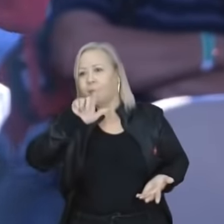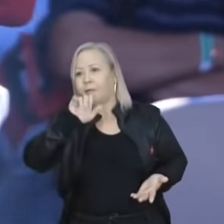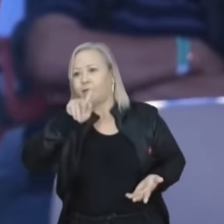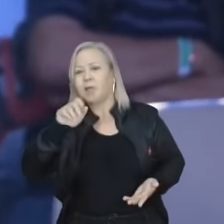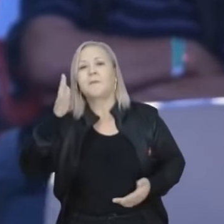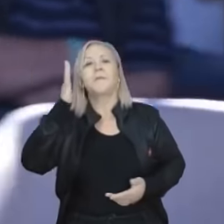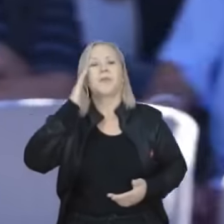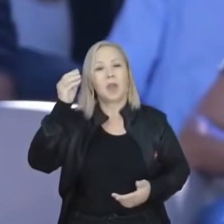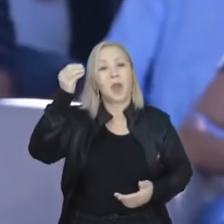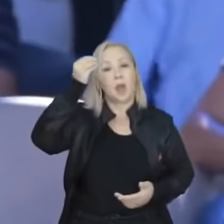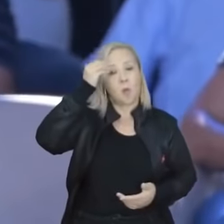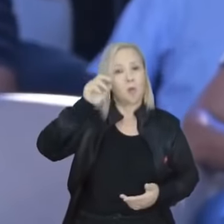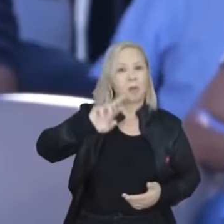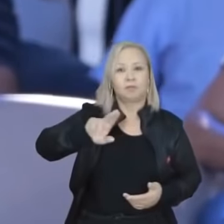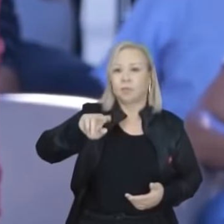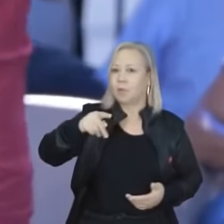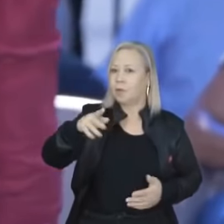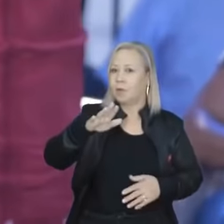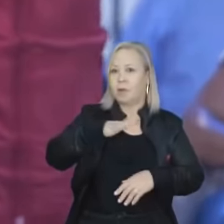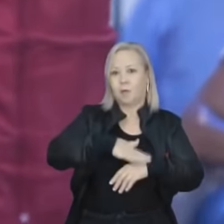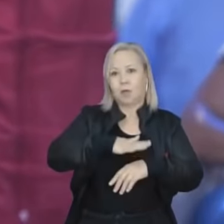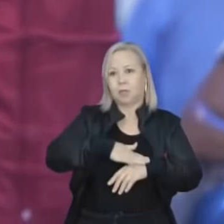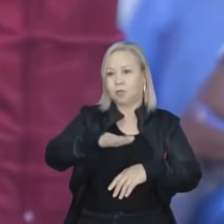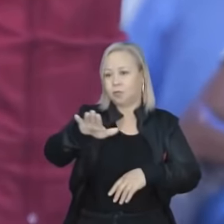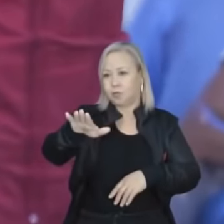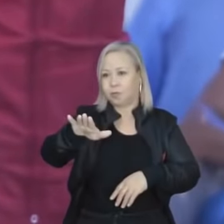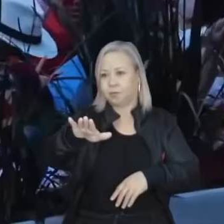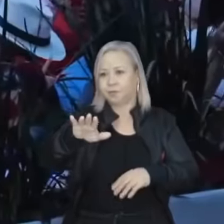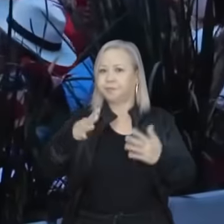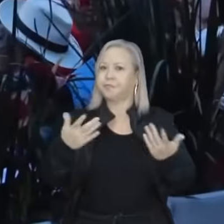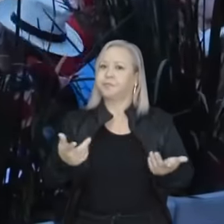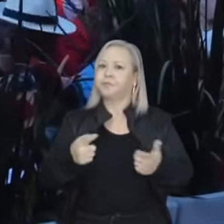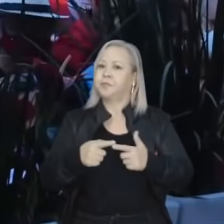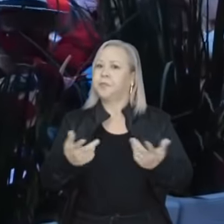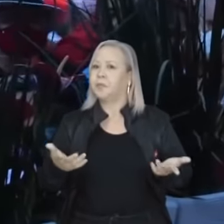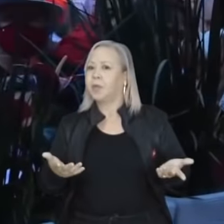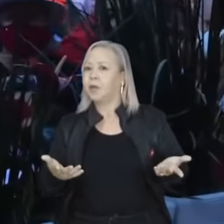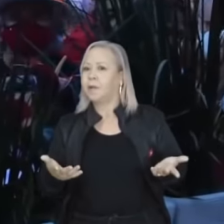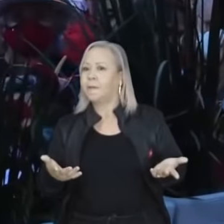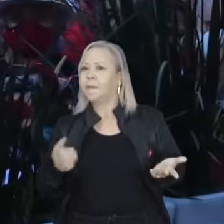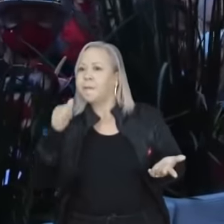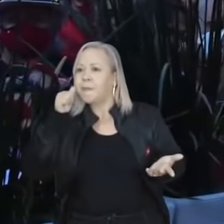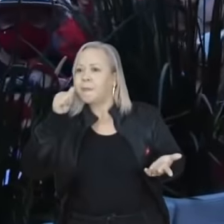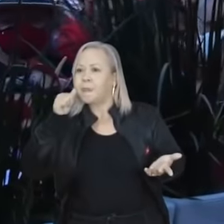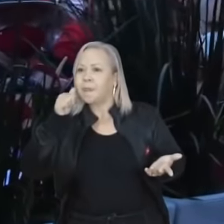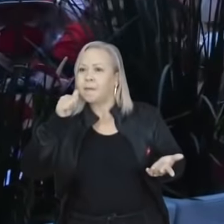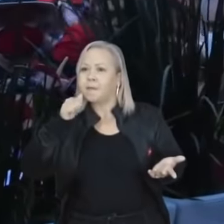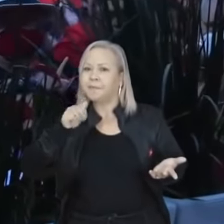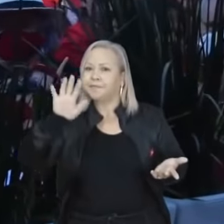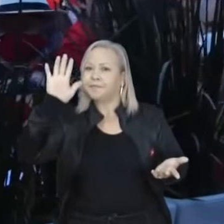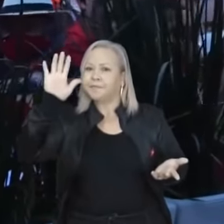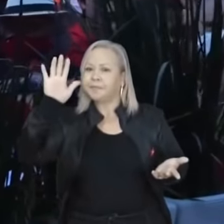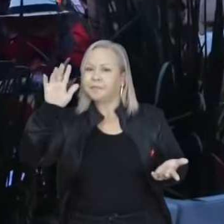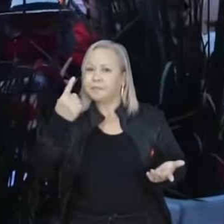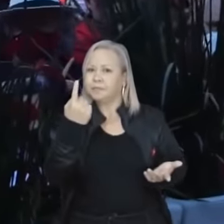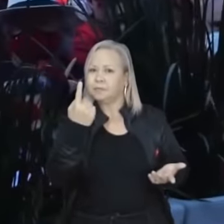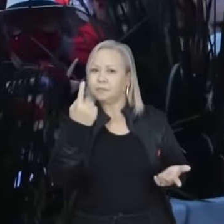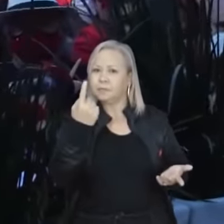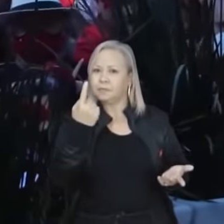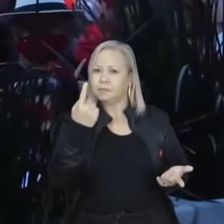sua, mas você viu tanto de gente que levantou a mão, que é mulher? Só essas que levantaram o dedo